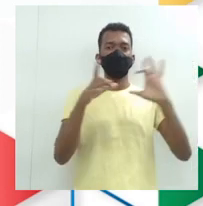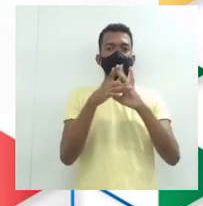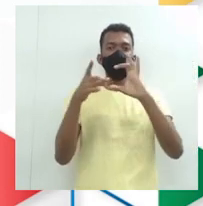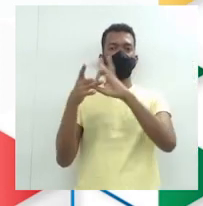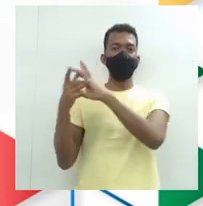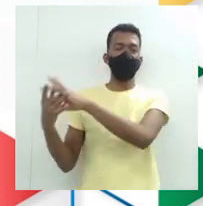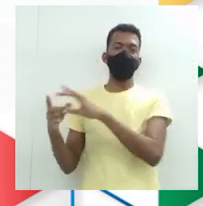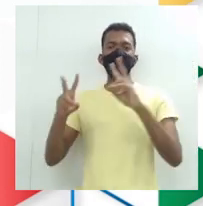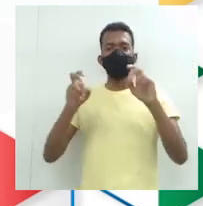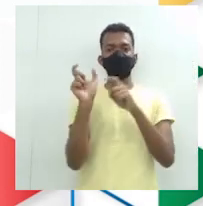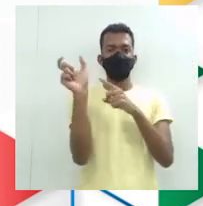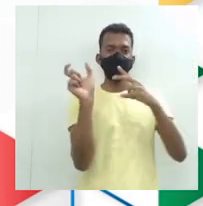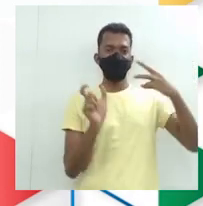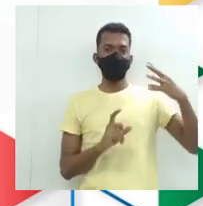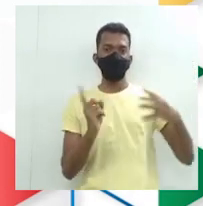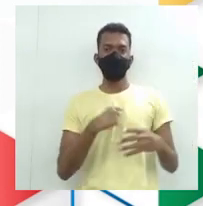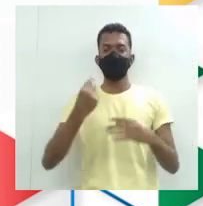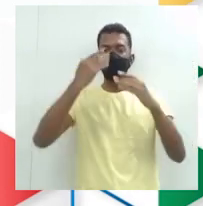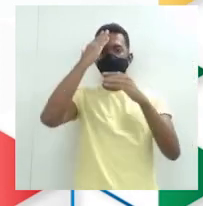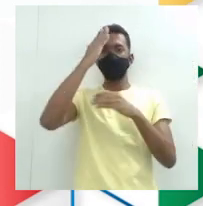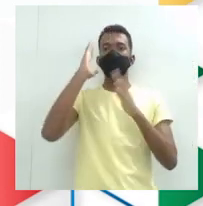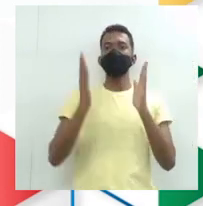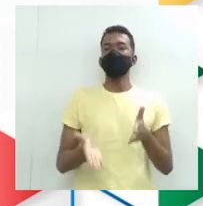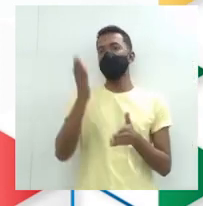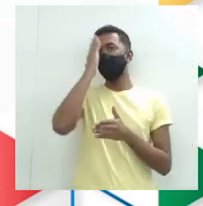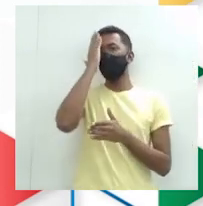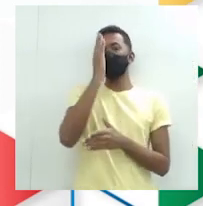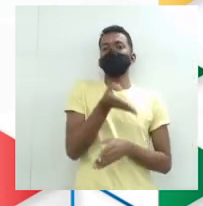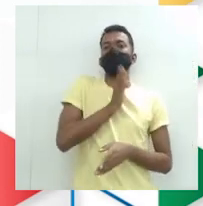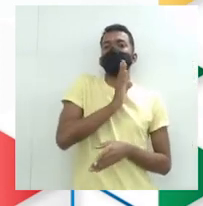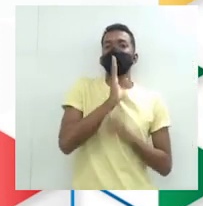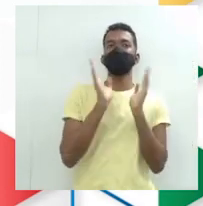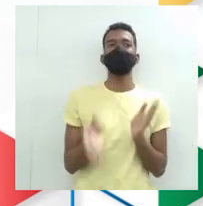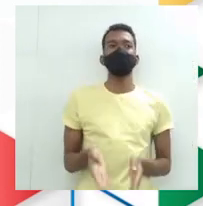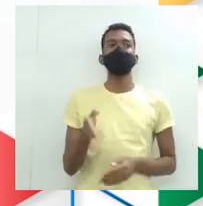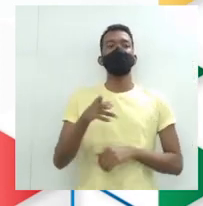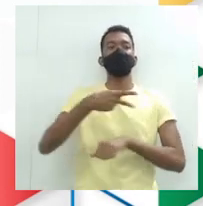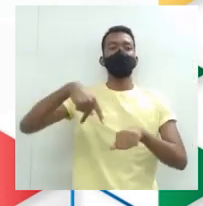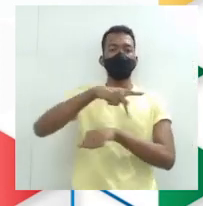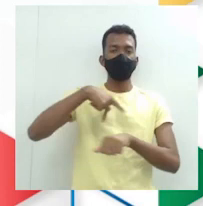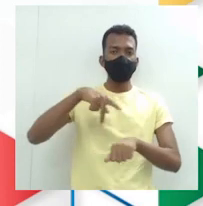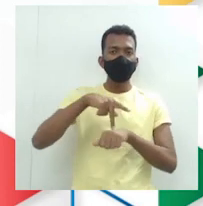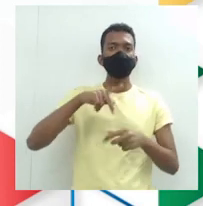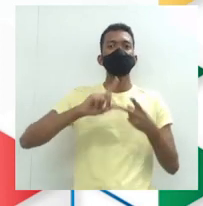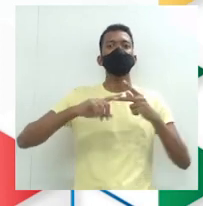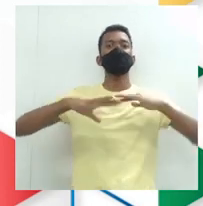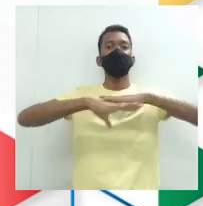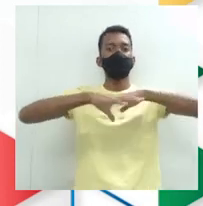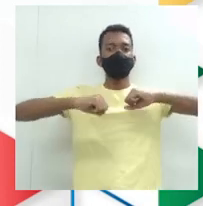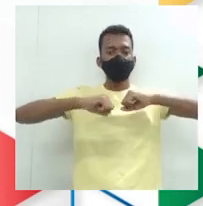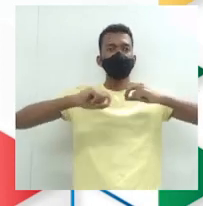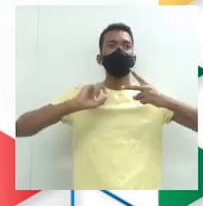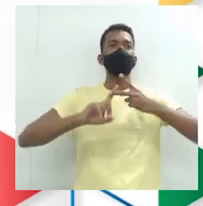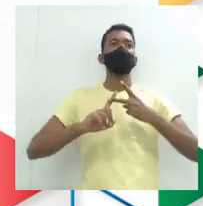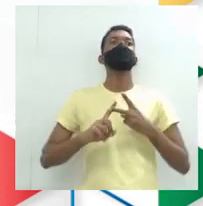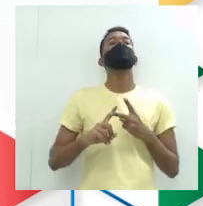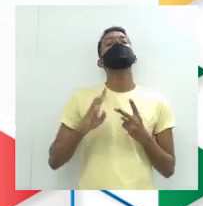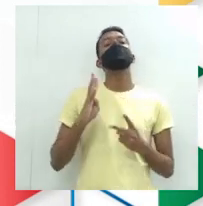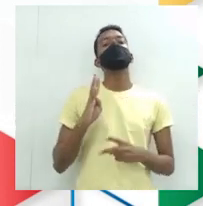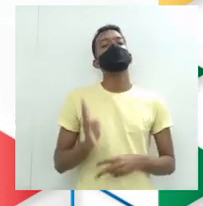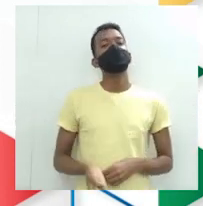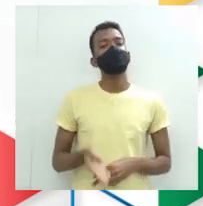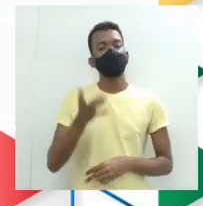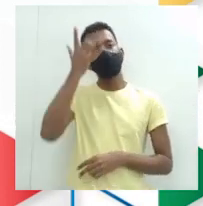sentido com as palavras que a gente já conhece. Countries, lockdown, 4 billion people,